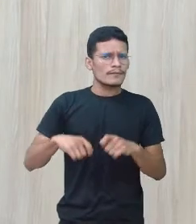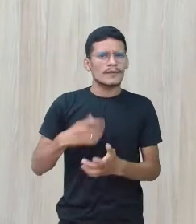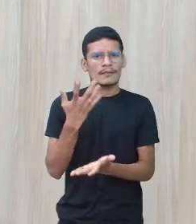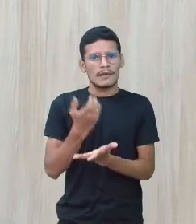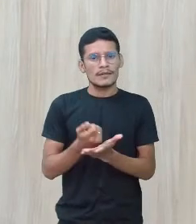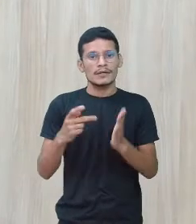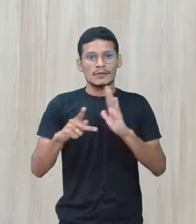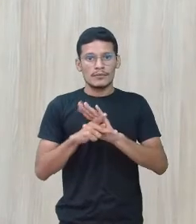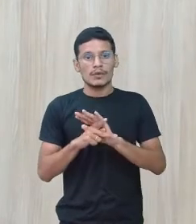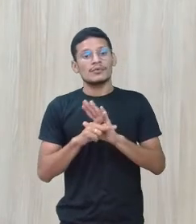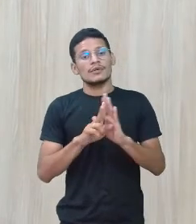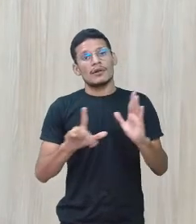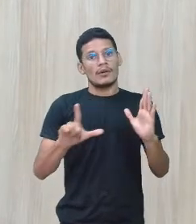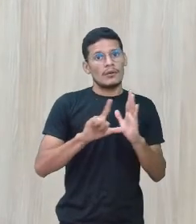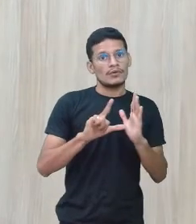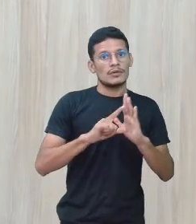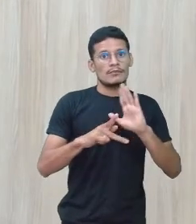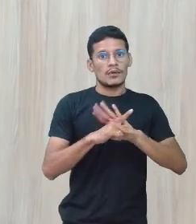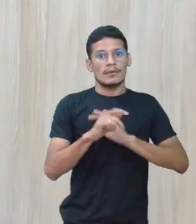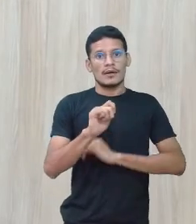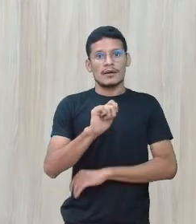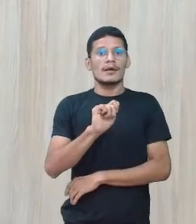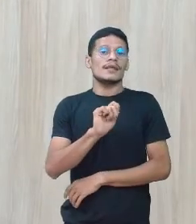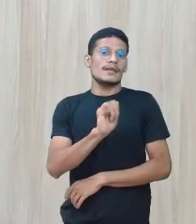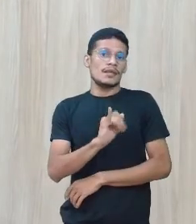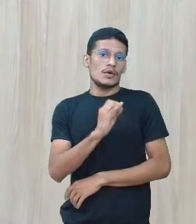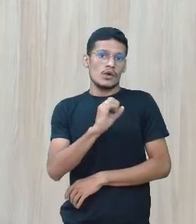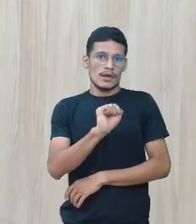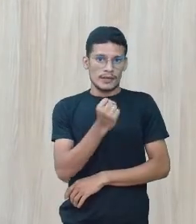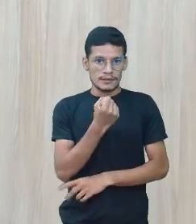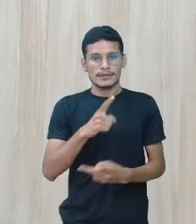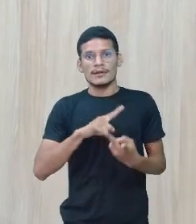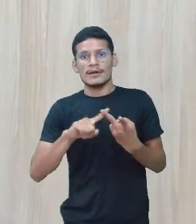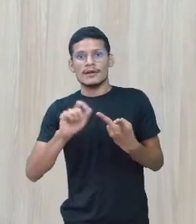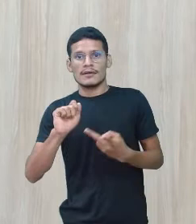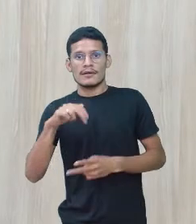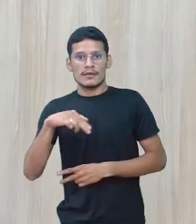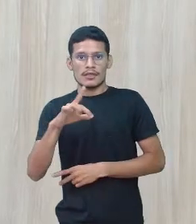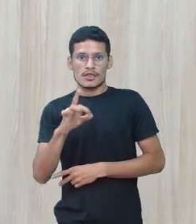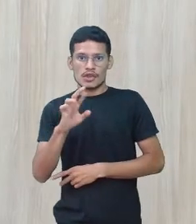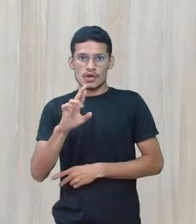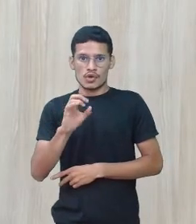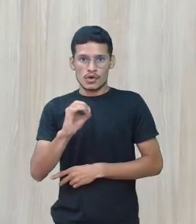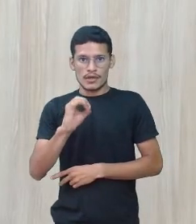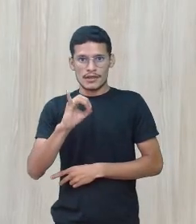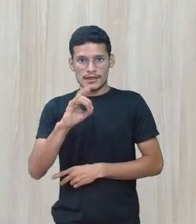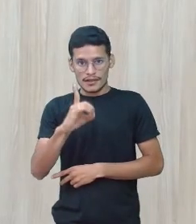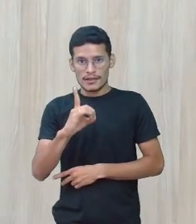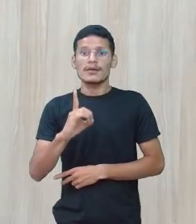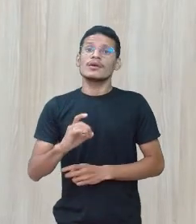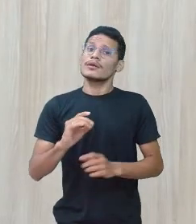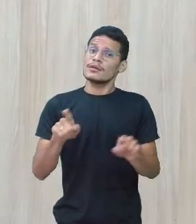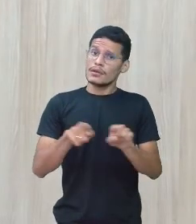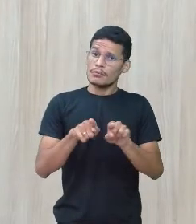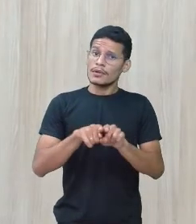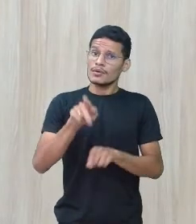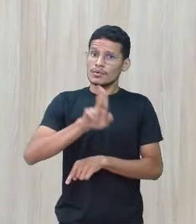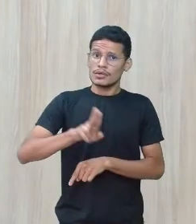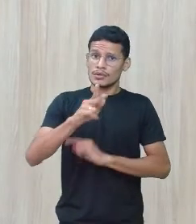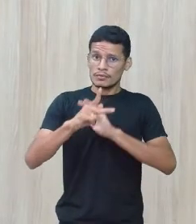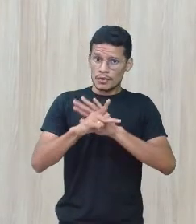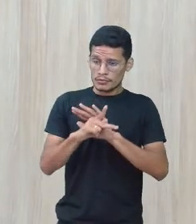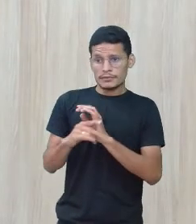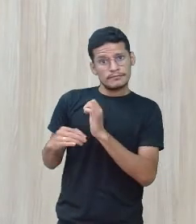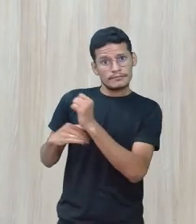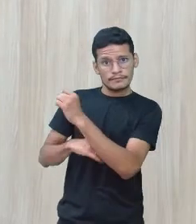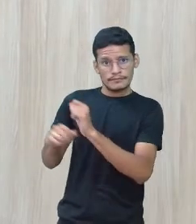baixado tanto nas lojas de aplicativo para iOS e para Android, como vocês podem baixar usando o QR Code que